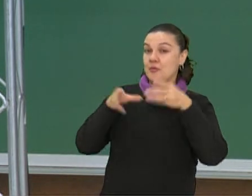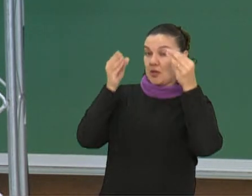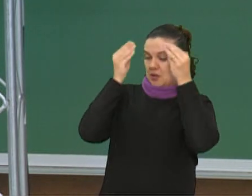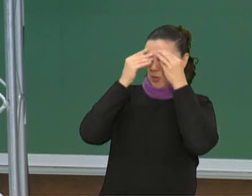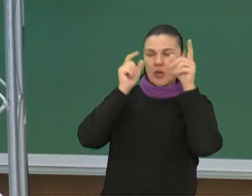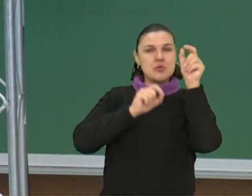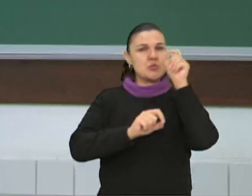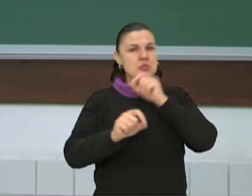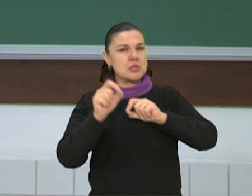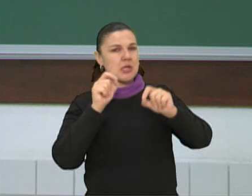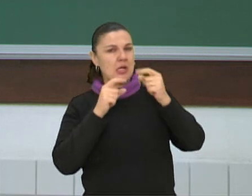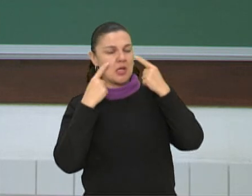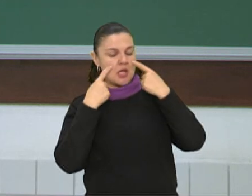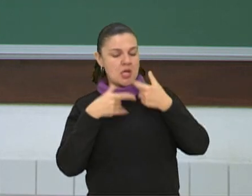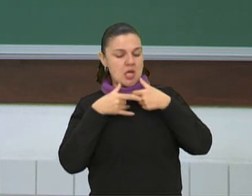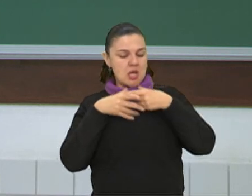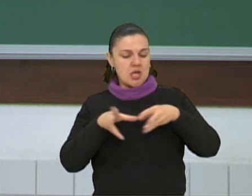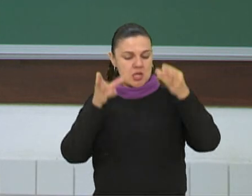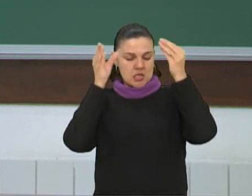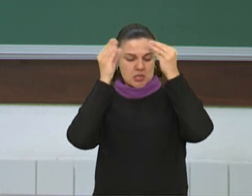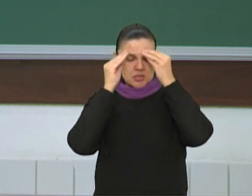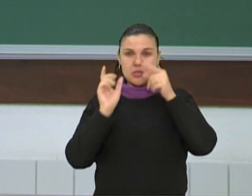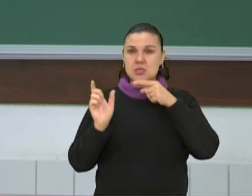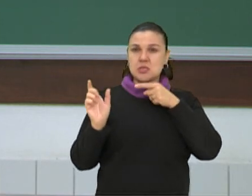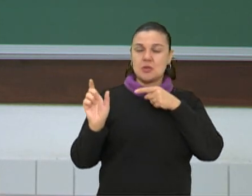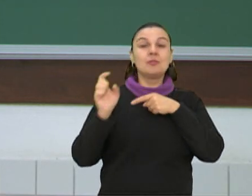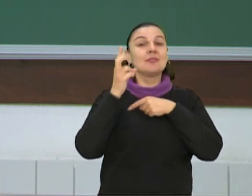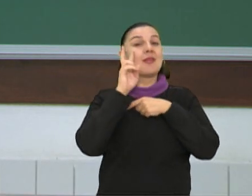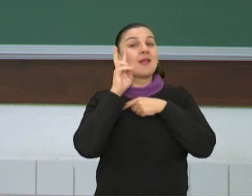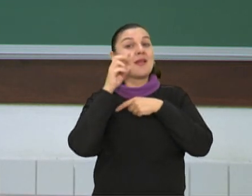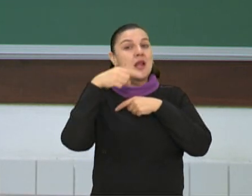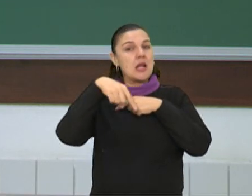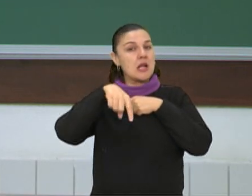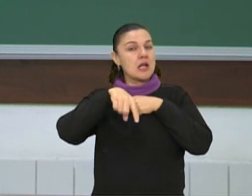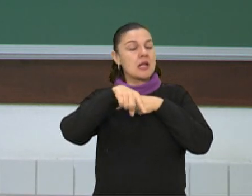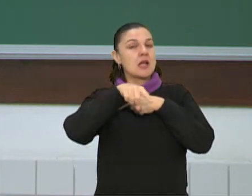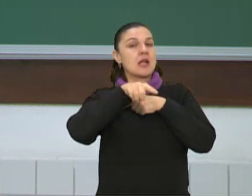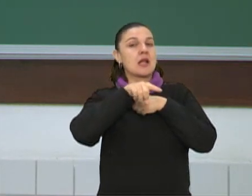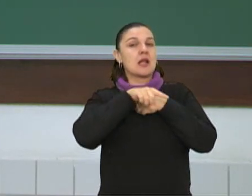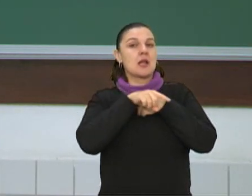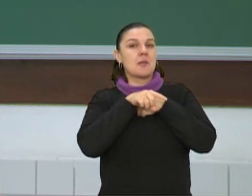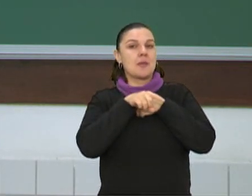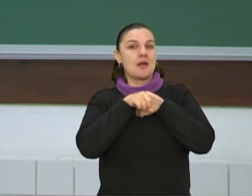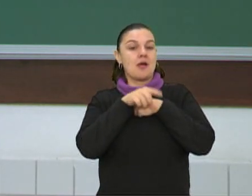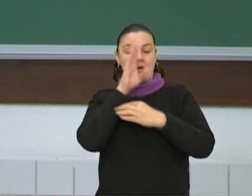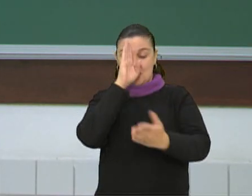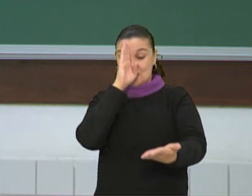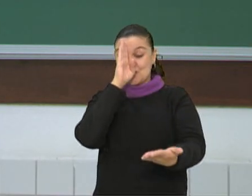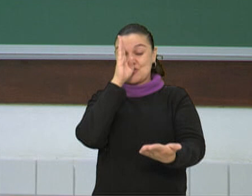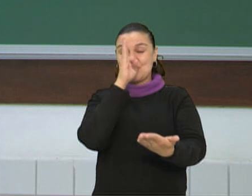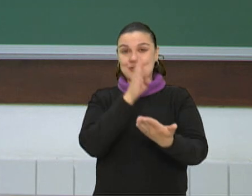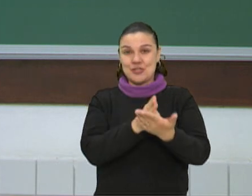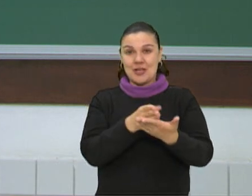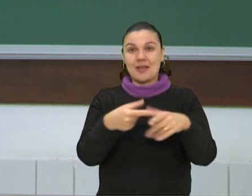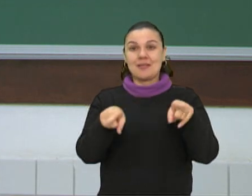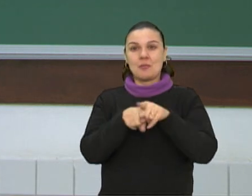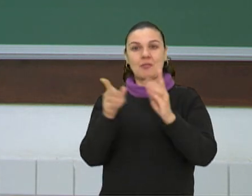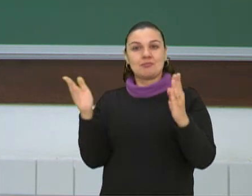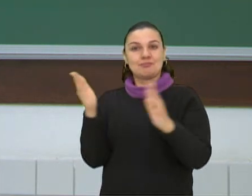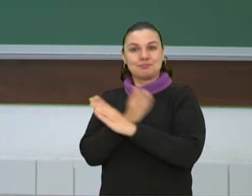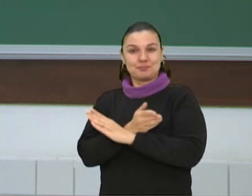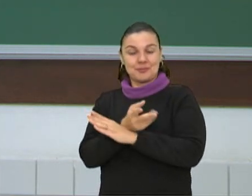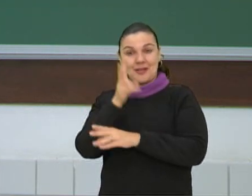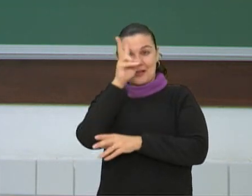essas figuras de linguagem? Nós temos, é claro que vocês se lembram, da linguagem denotativa e a linguagem